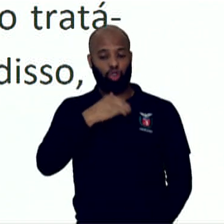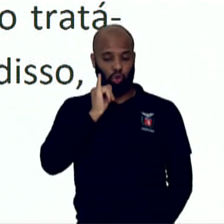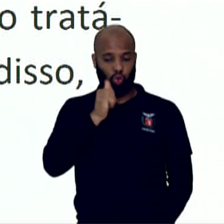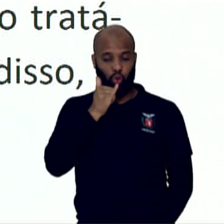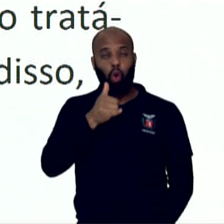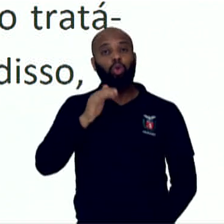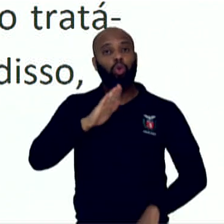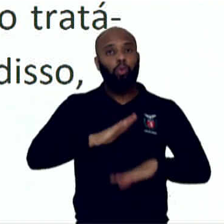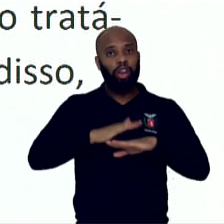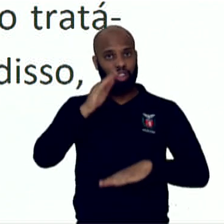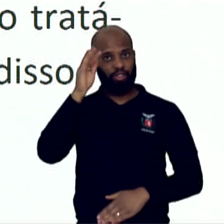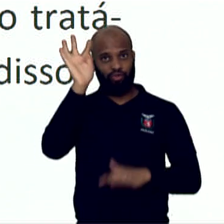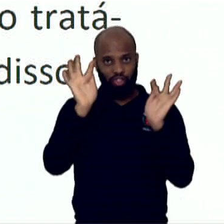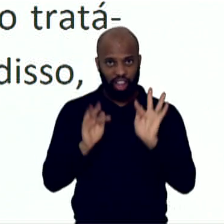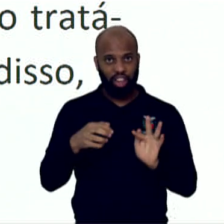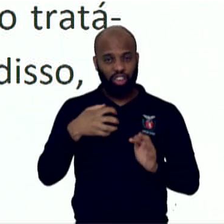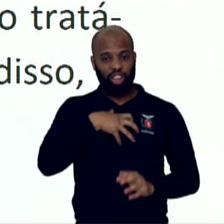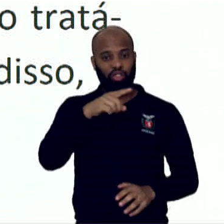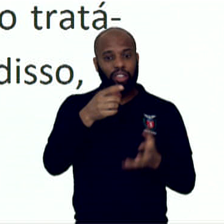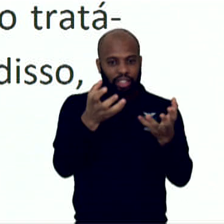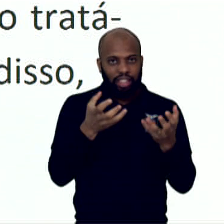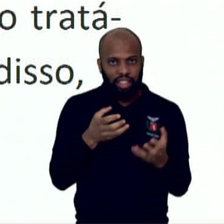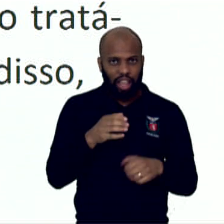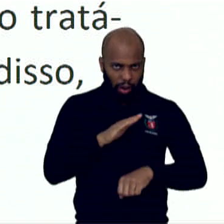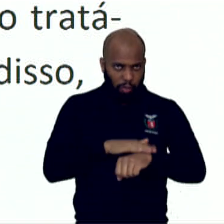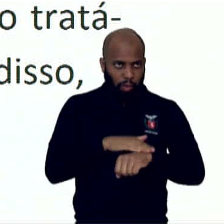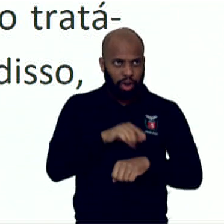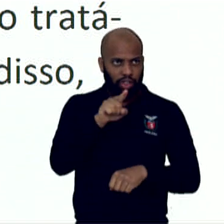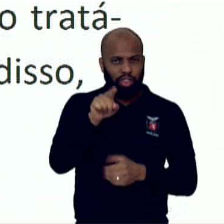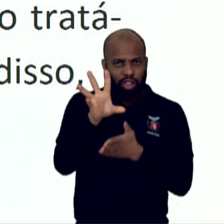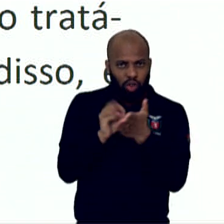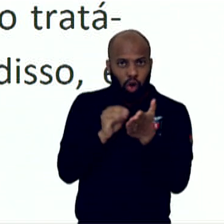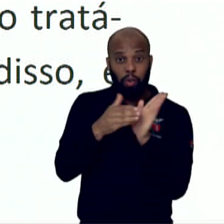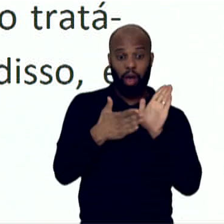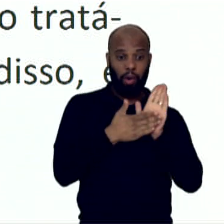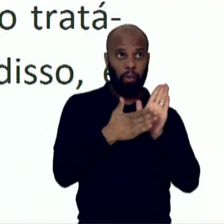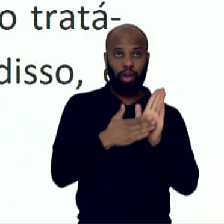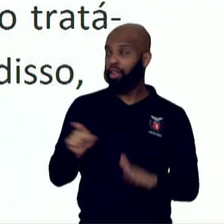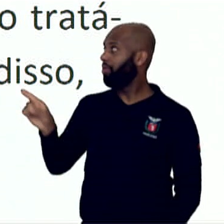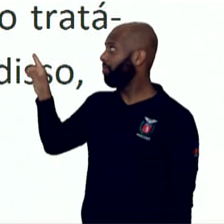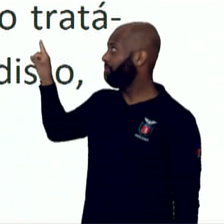achar que ele deve ser. Tudo bem? Então, um tempinho para vocês copiarem aqui.